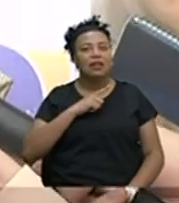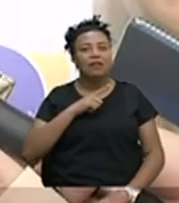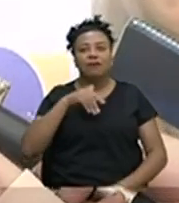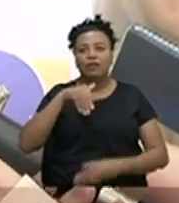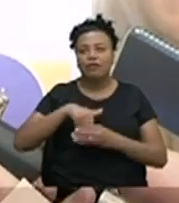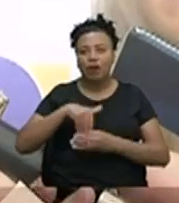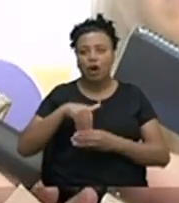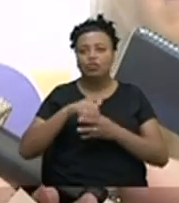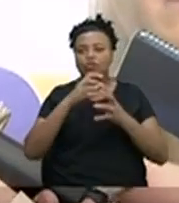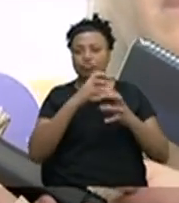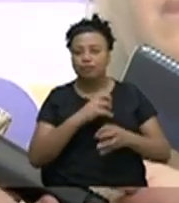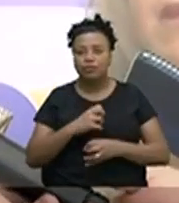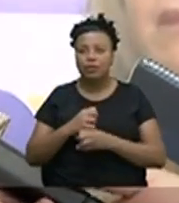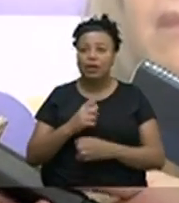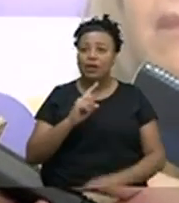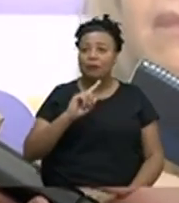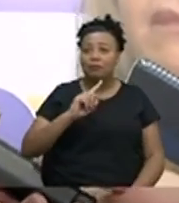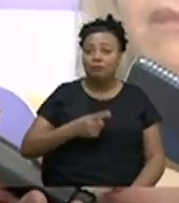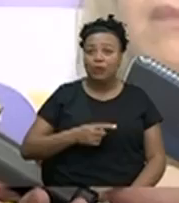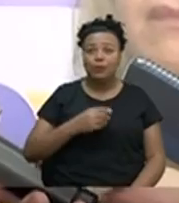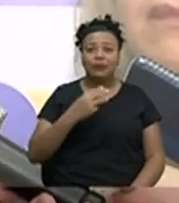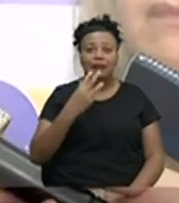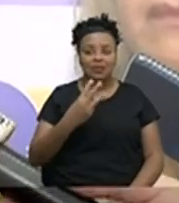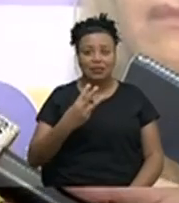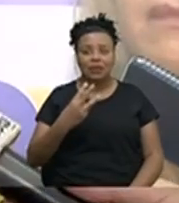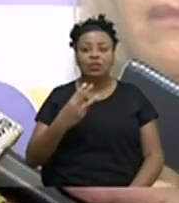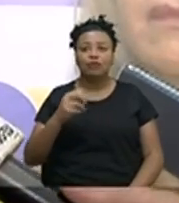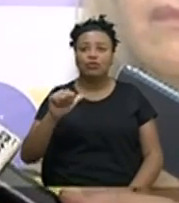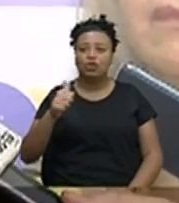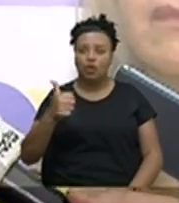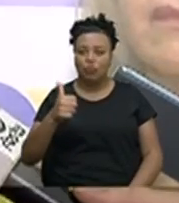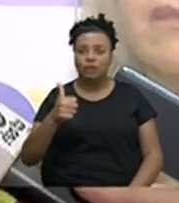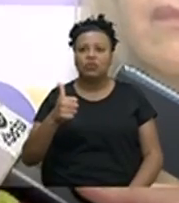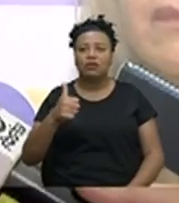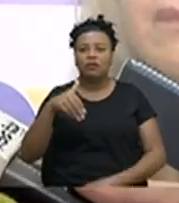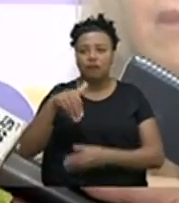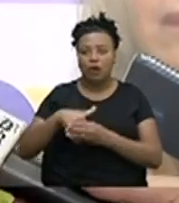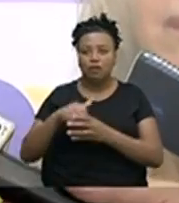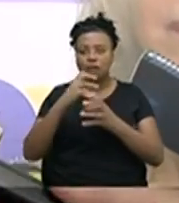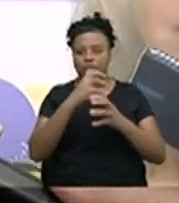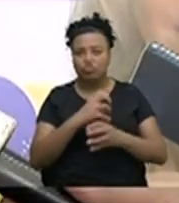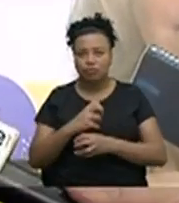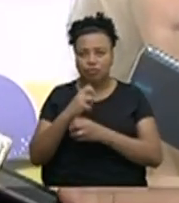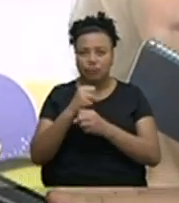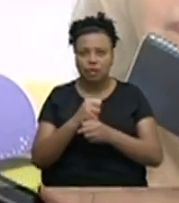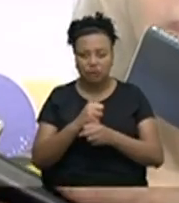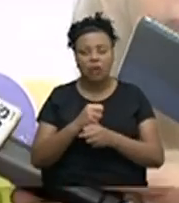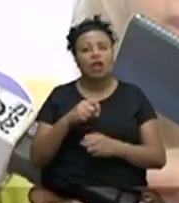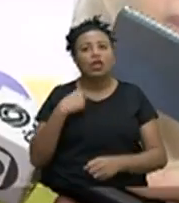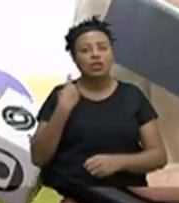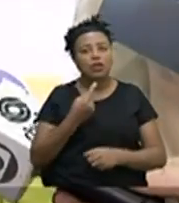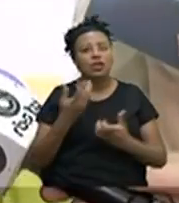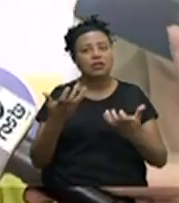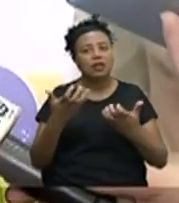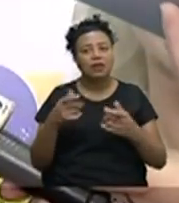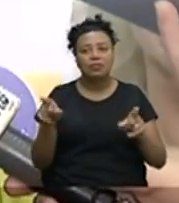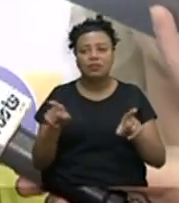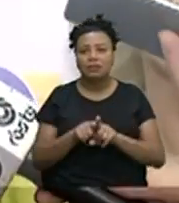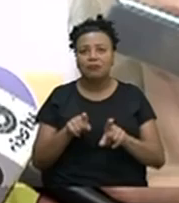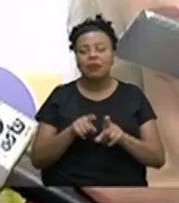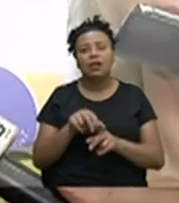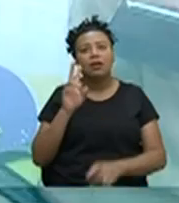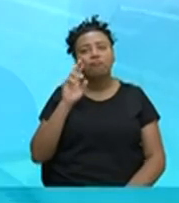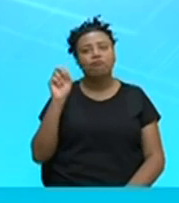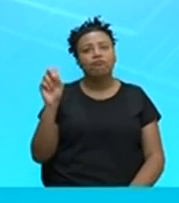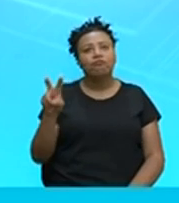votos computados, 1.311 votos computados. Nós queremos fazer também, eu estou vendo